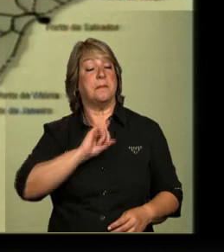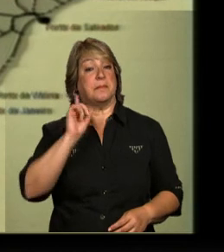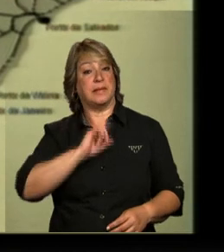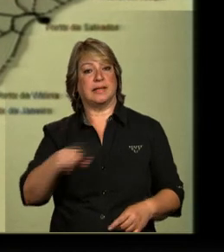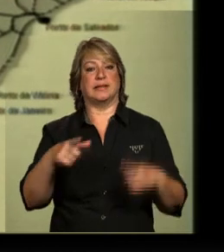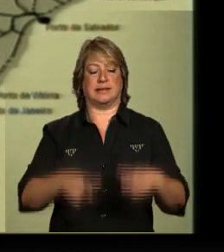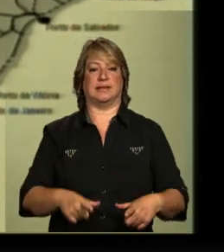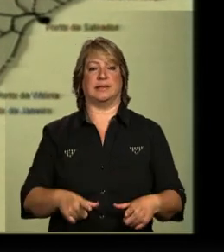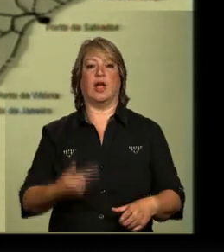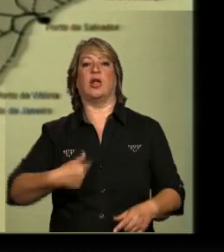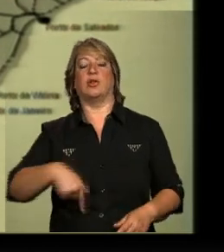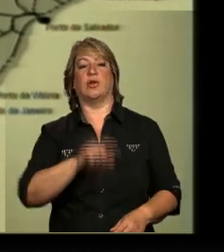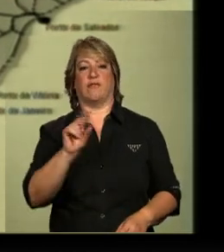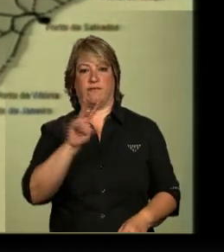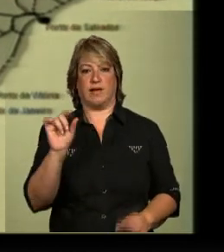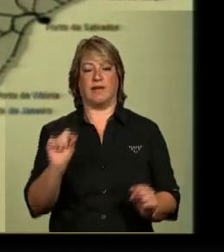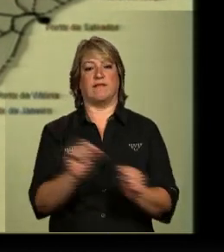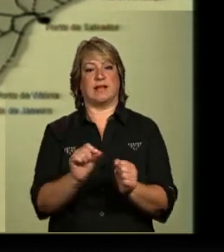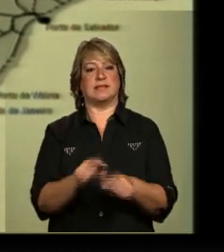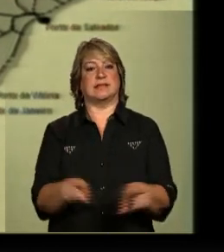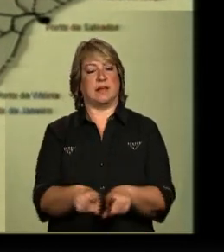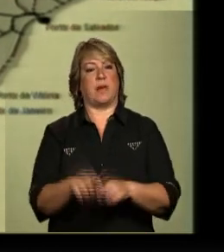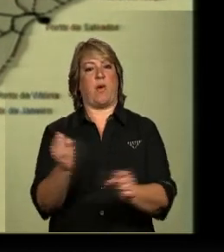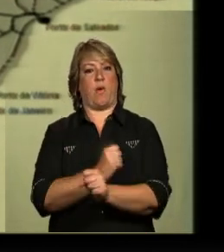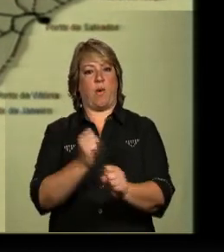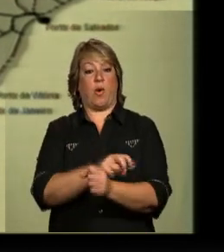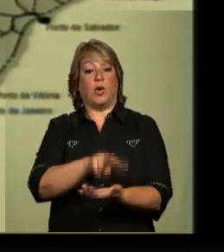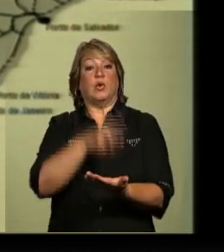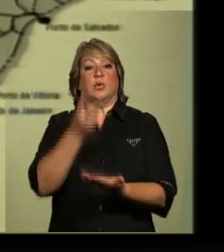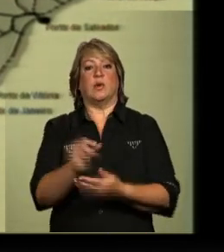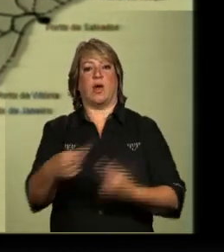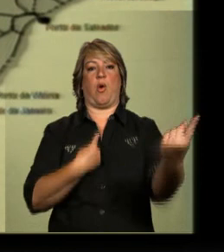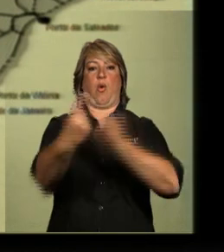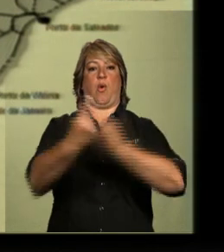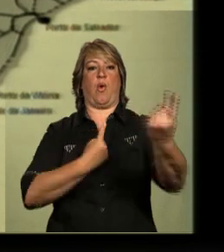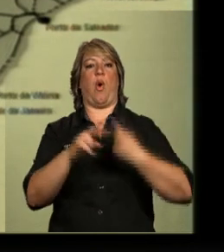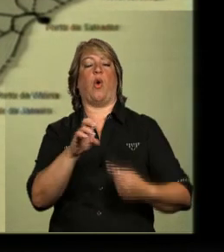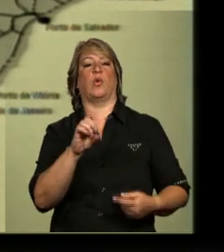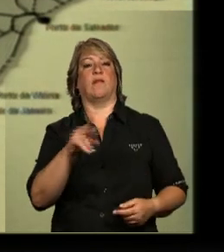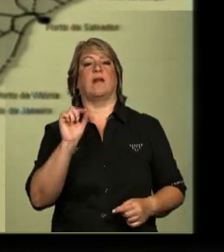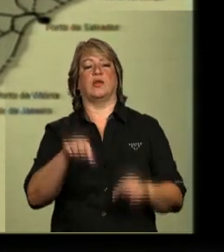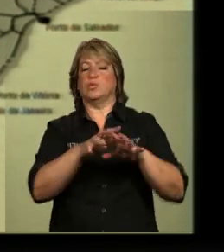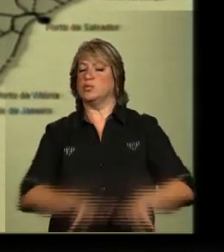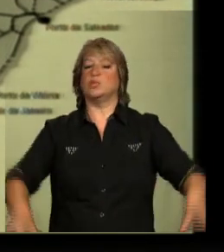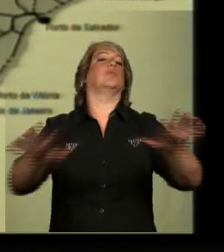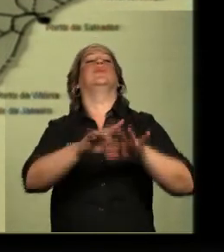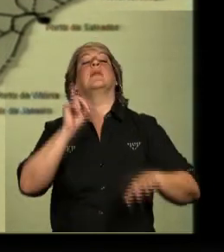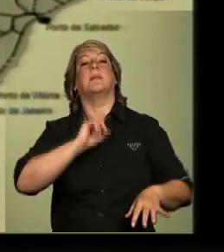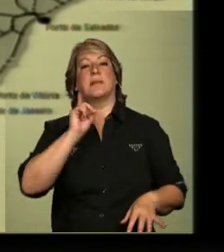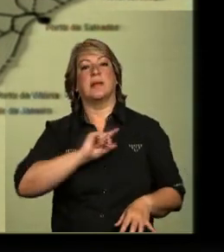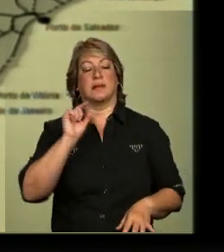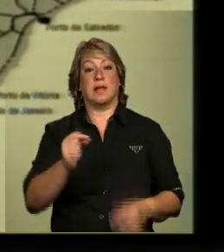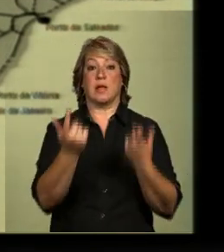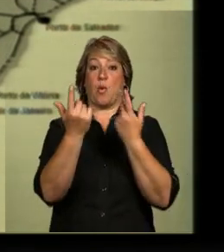Minas Gerais nós iremos tratar de fazer a duplicação dessa Rodovia em toda a extensão do Estado de Minas Gerais